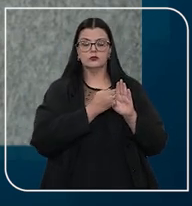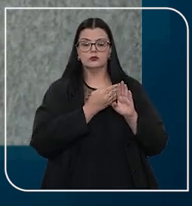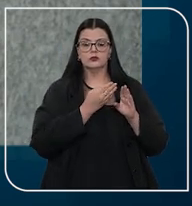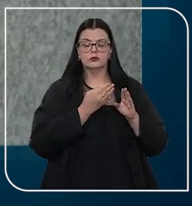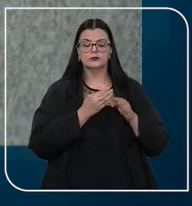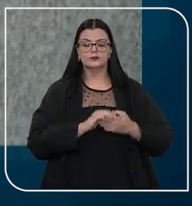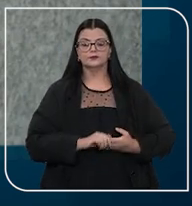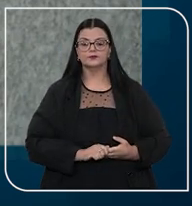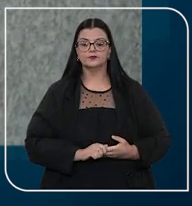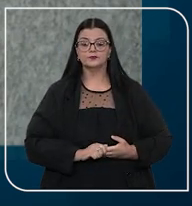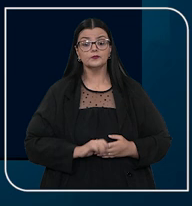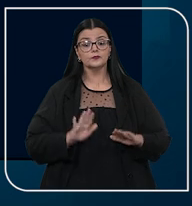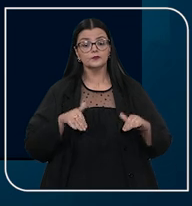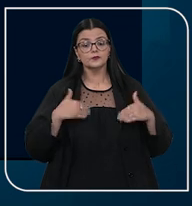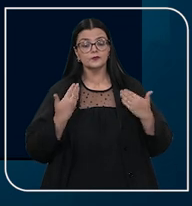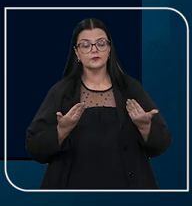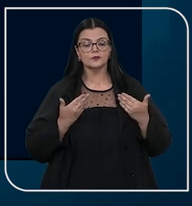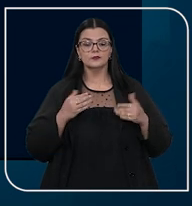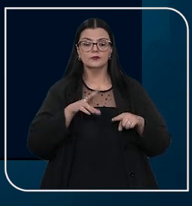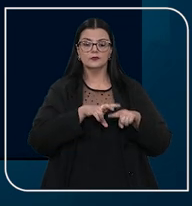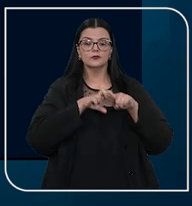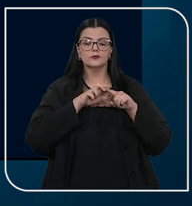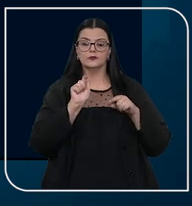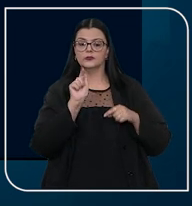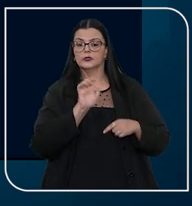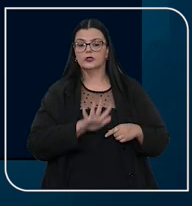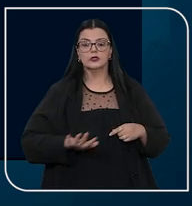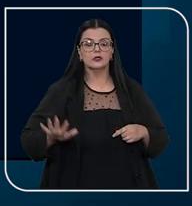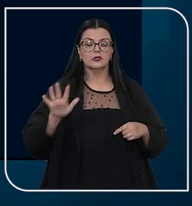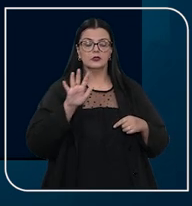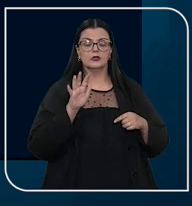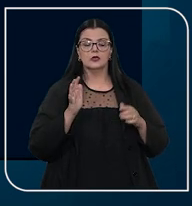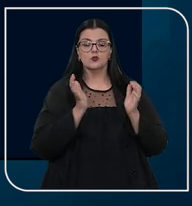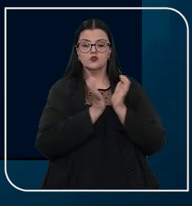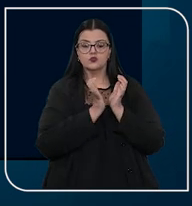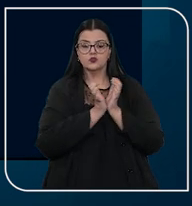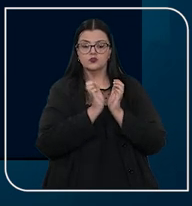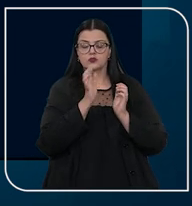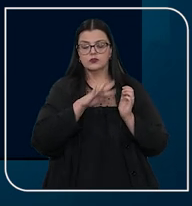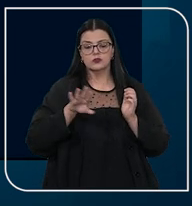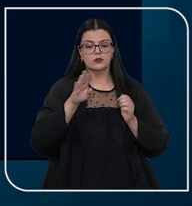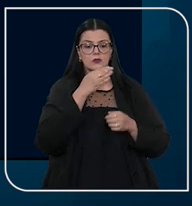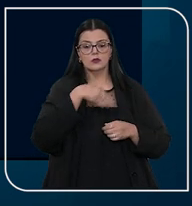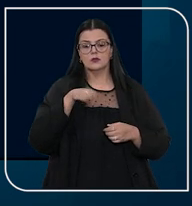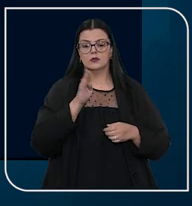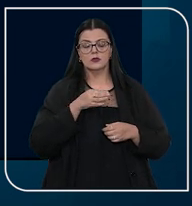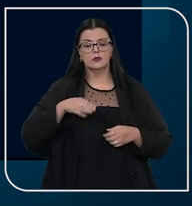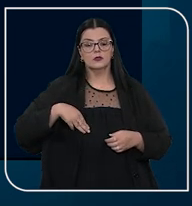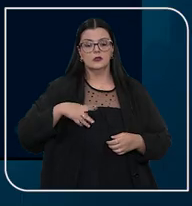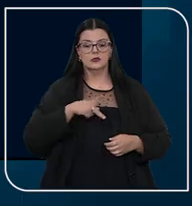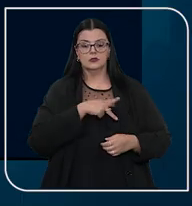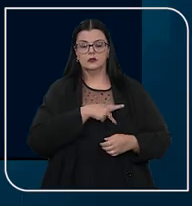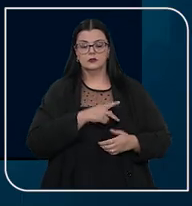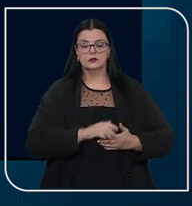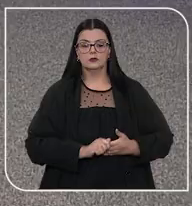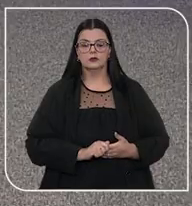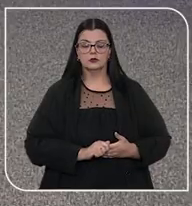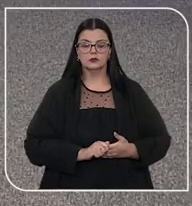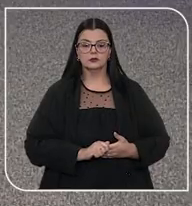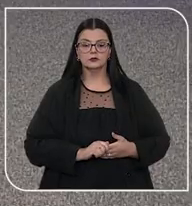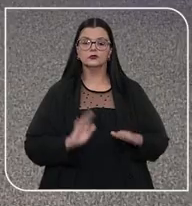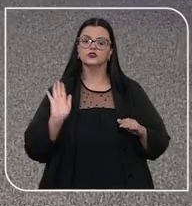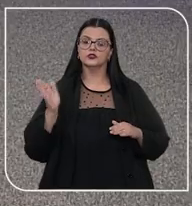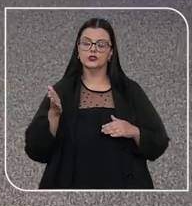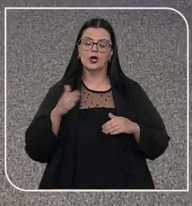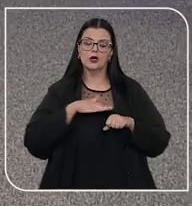com fundamento em dano presumido. Dessa forma, por unanimidade, o colegiado negou o provimento ao recurso do Ministério Público.